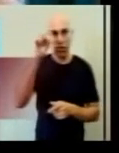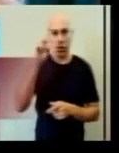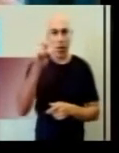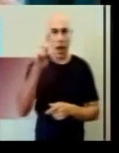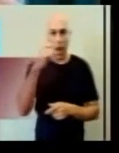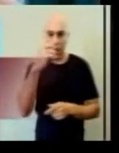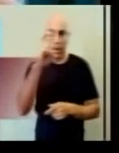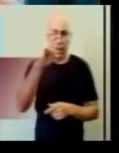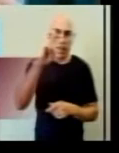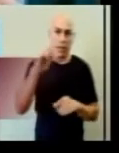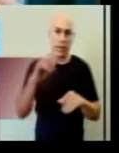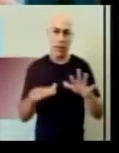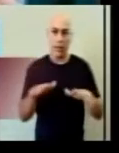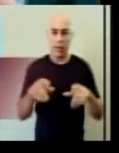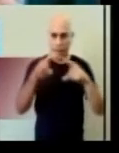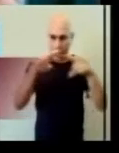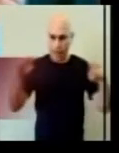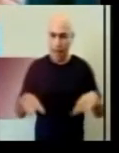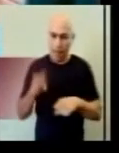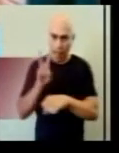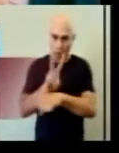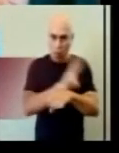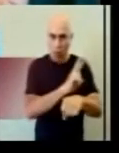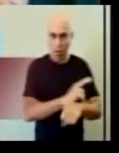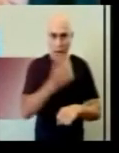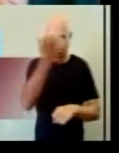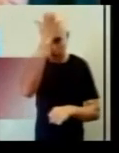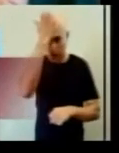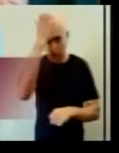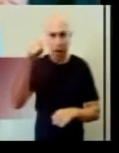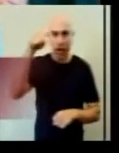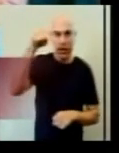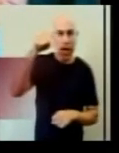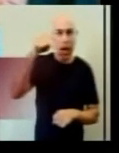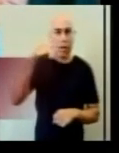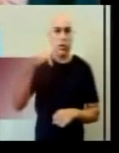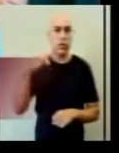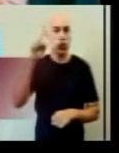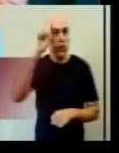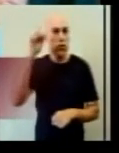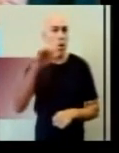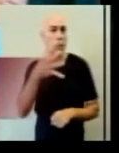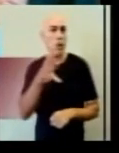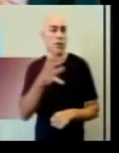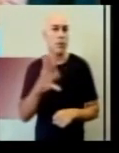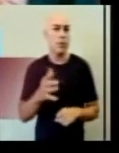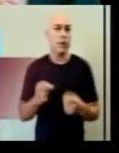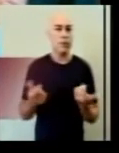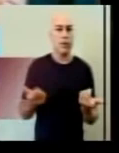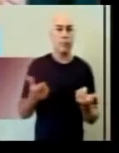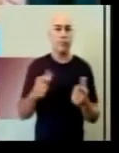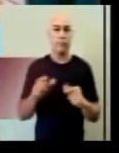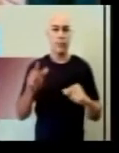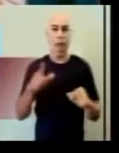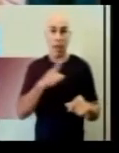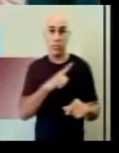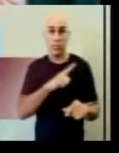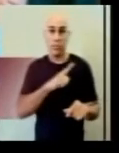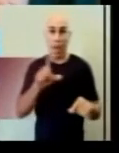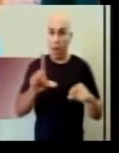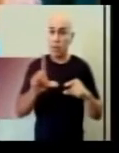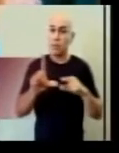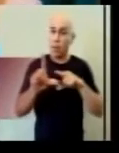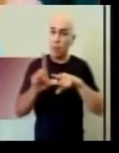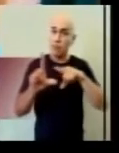Um paciente de enfermaria em torno de 7 dias. Ou seja, esse pico ainda está refletindo nas